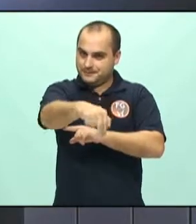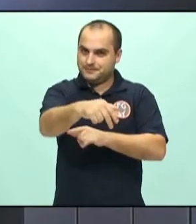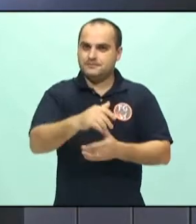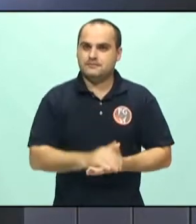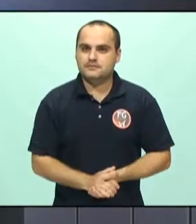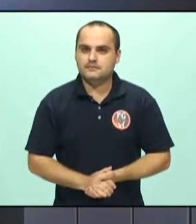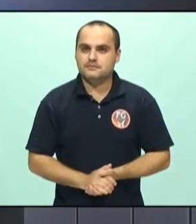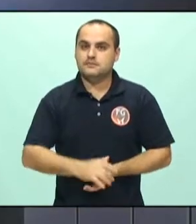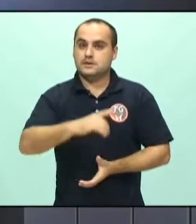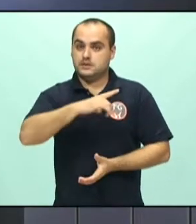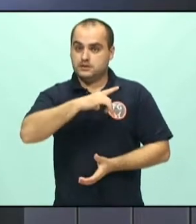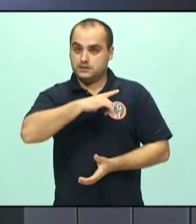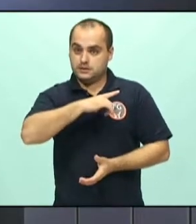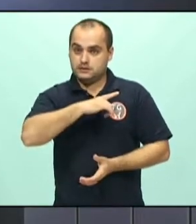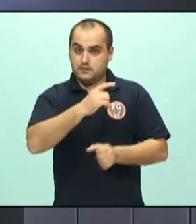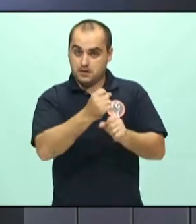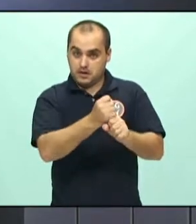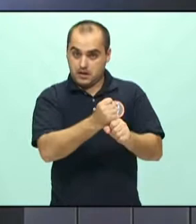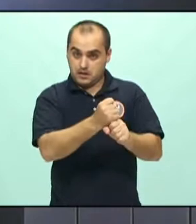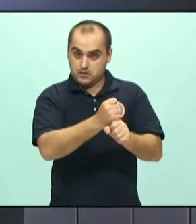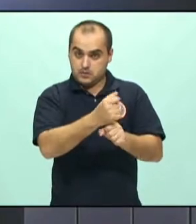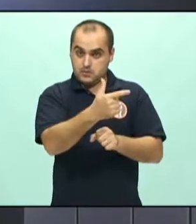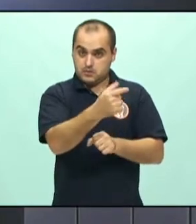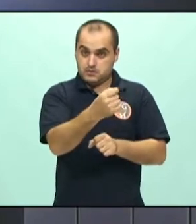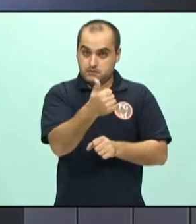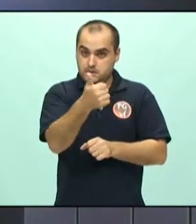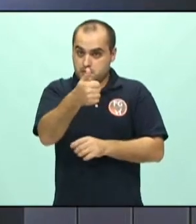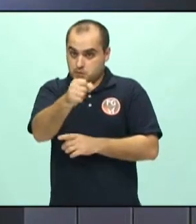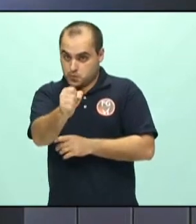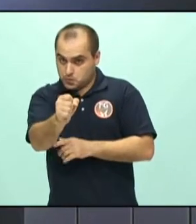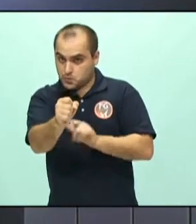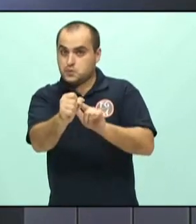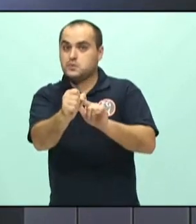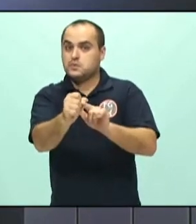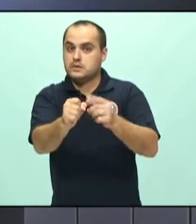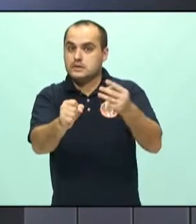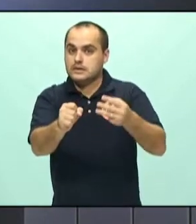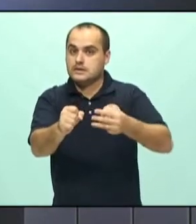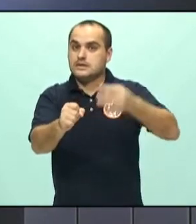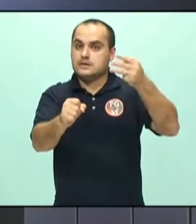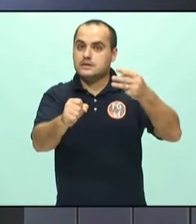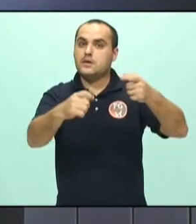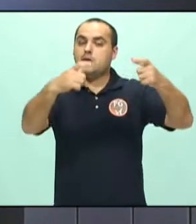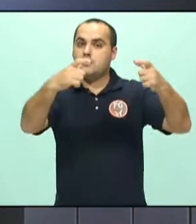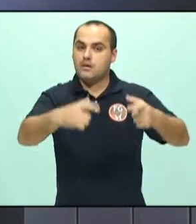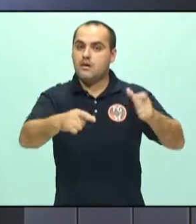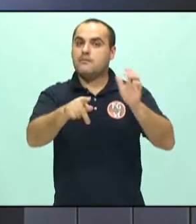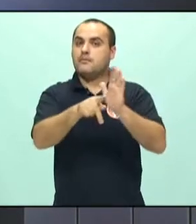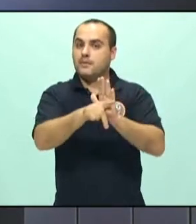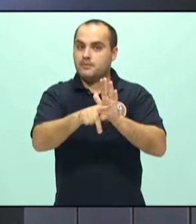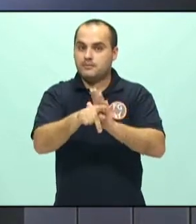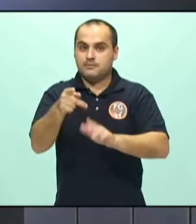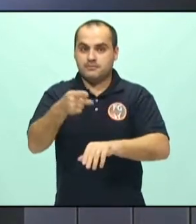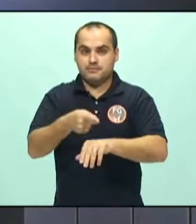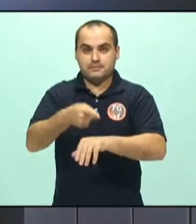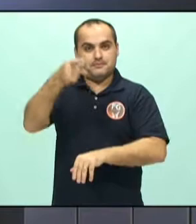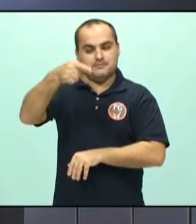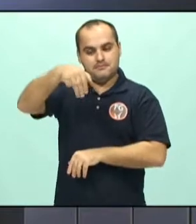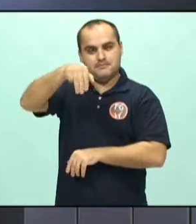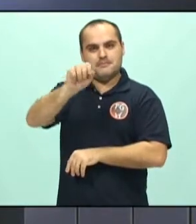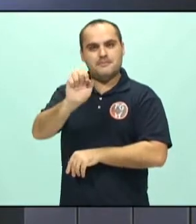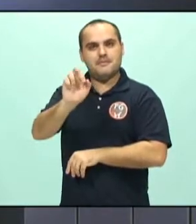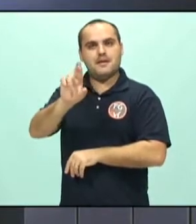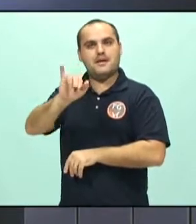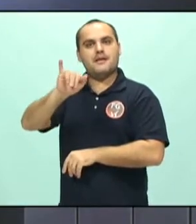recebeu, pela edição de 2018, o terceiro lugar no Prêmio Mérito Educacional aqui do município de